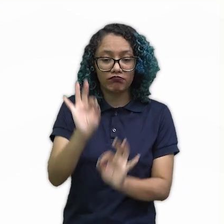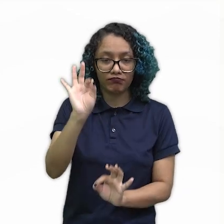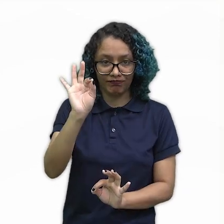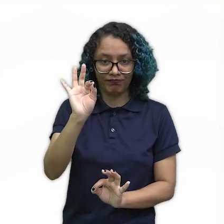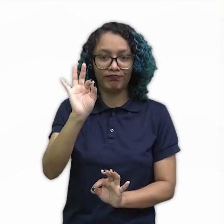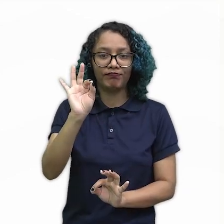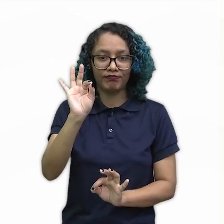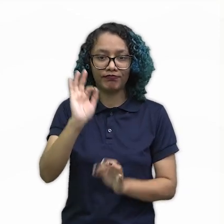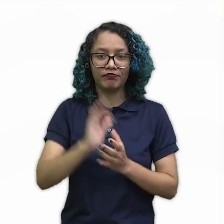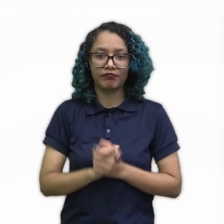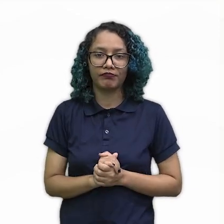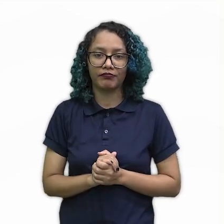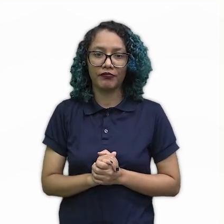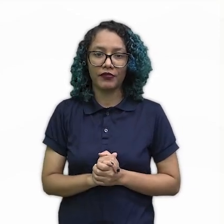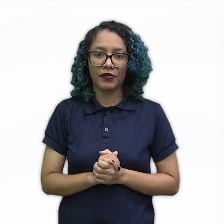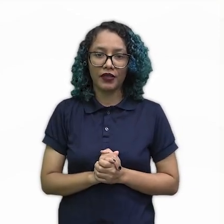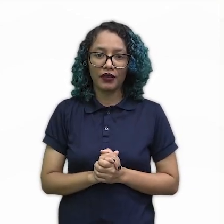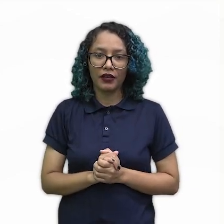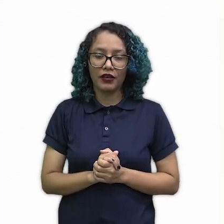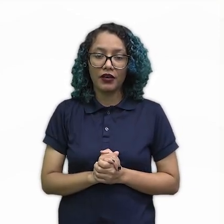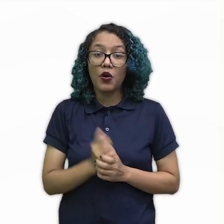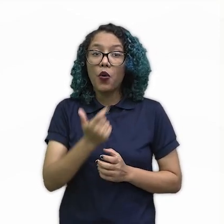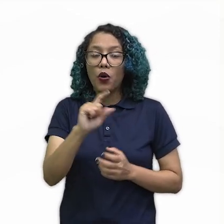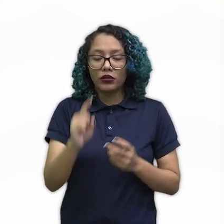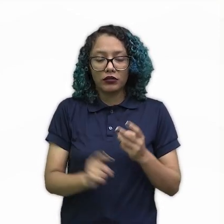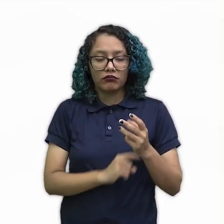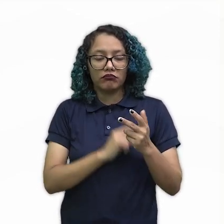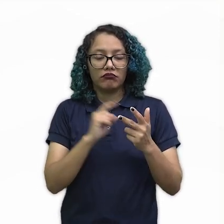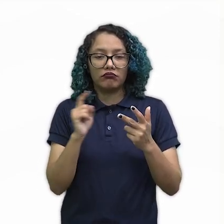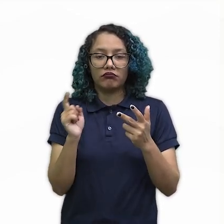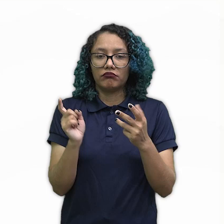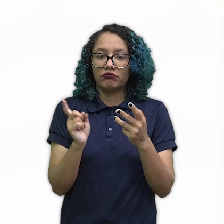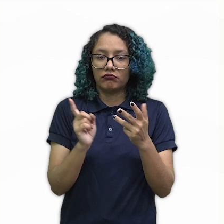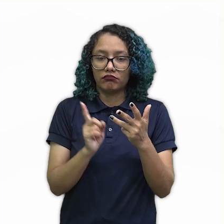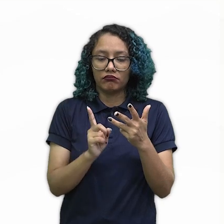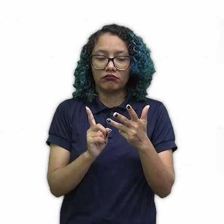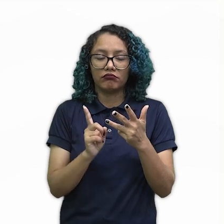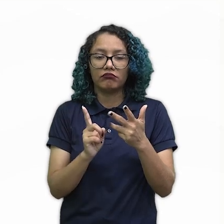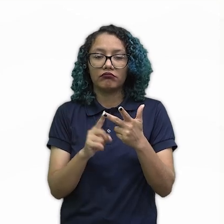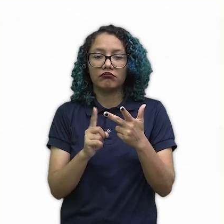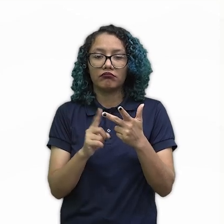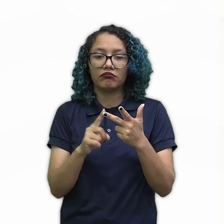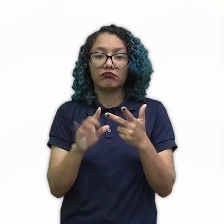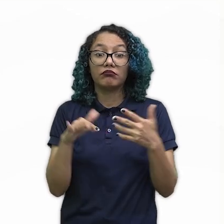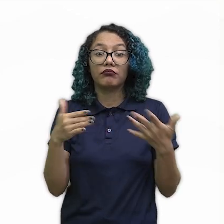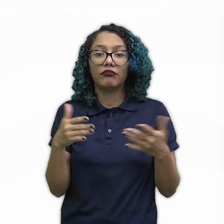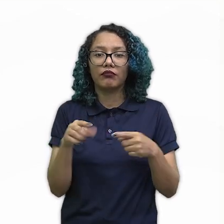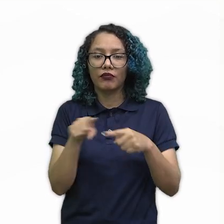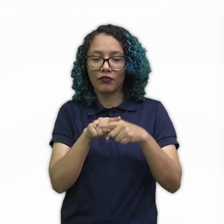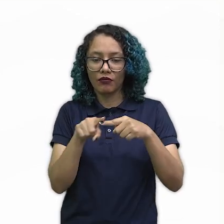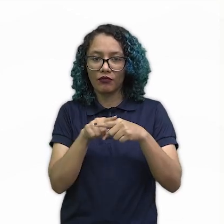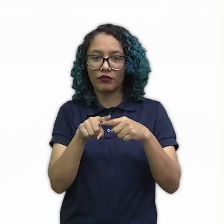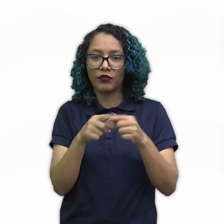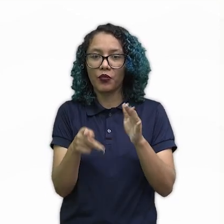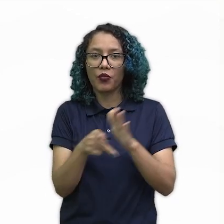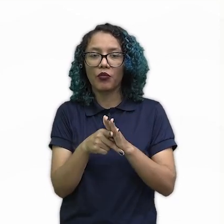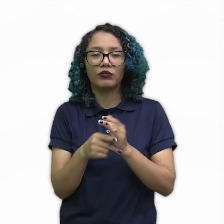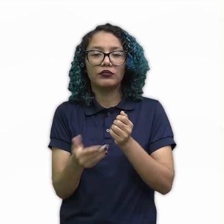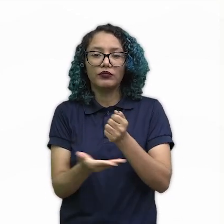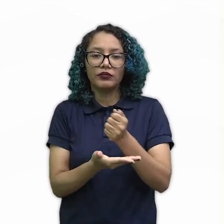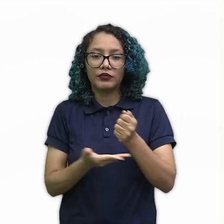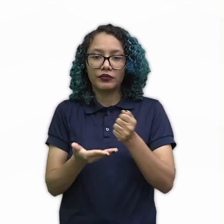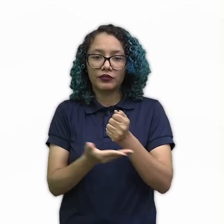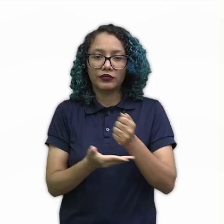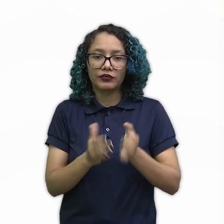certo? Qual é o outro elemento fundamental aqui do prisma? Nós temos as arestas da base. Nós temos